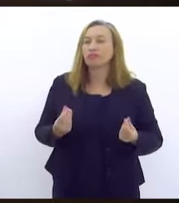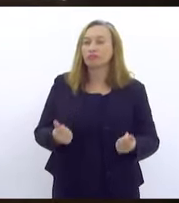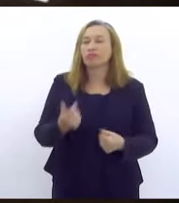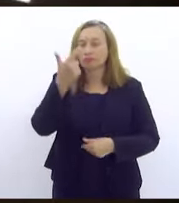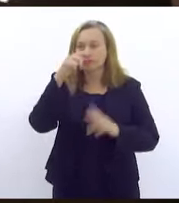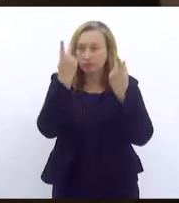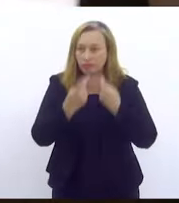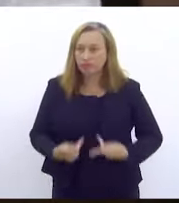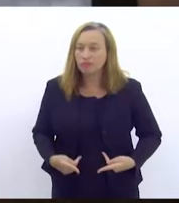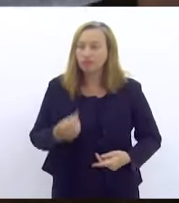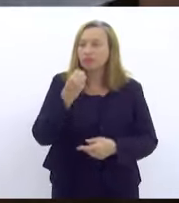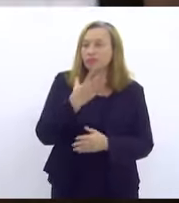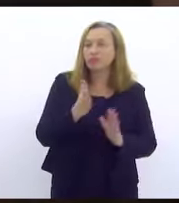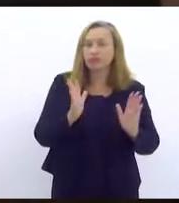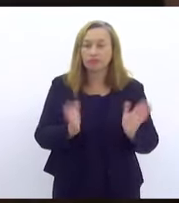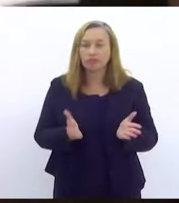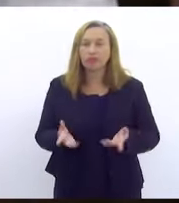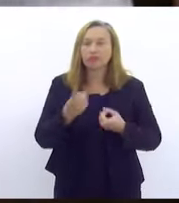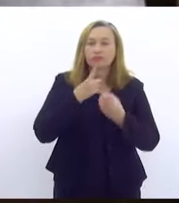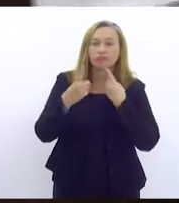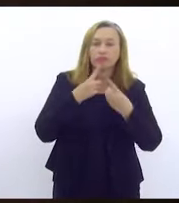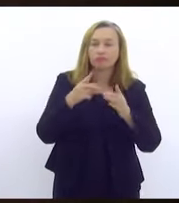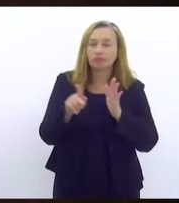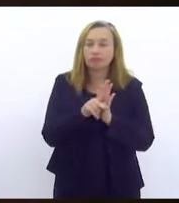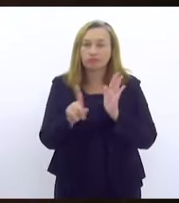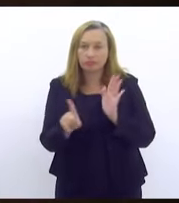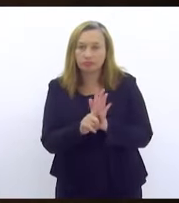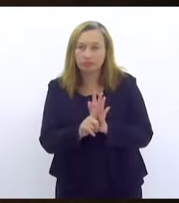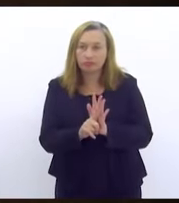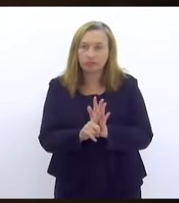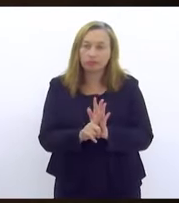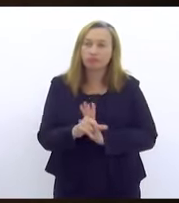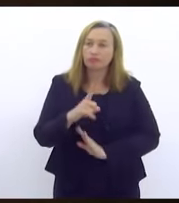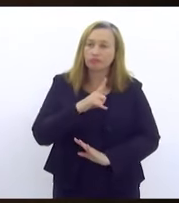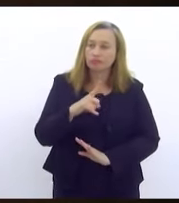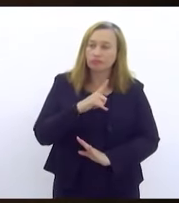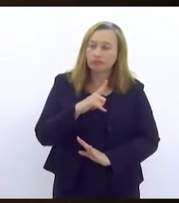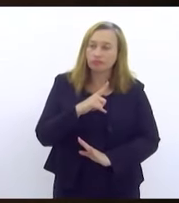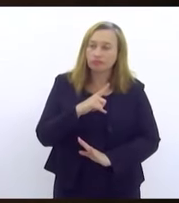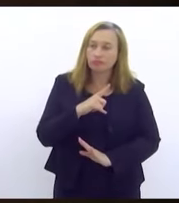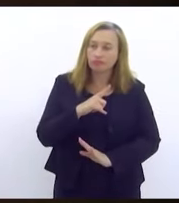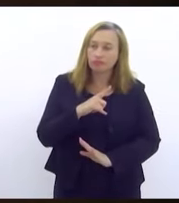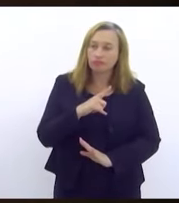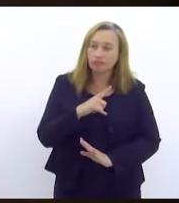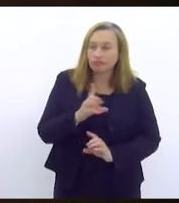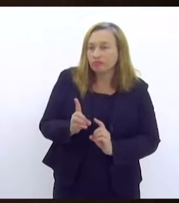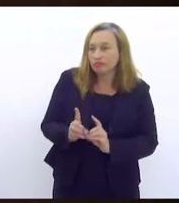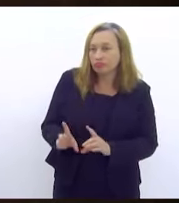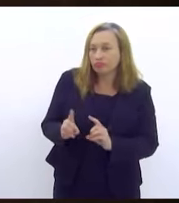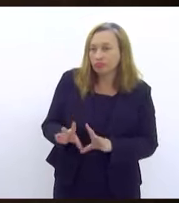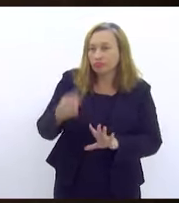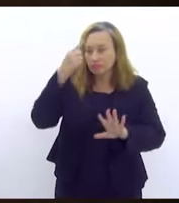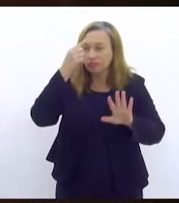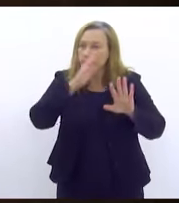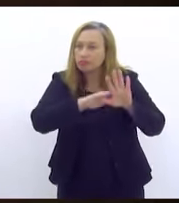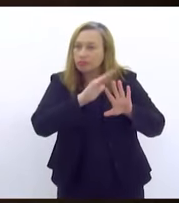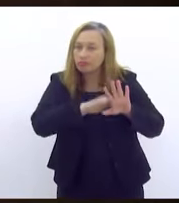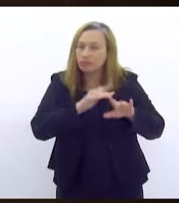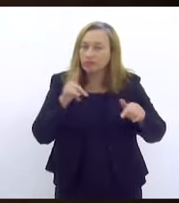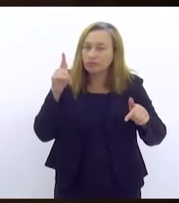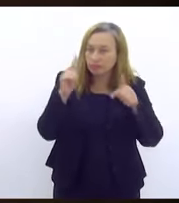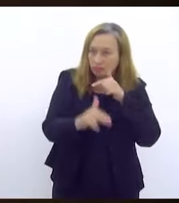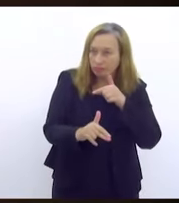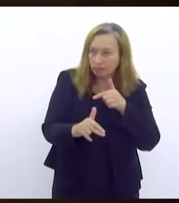E hoje, por exemplo, quando discutíamos um projeto de lei que tinha um aspecto de doutrinação ideológica, de